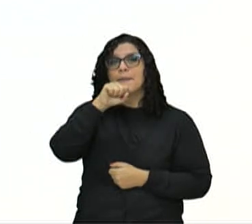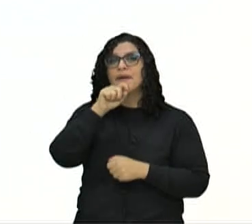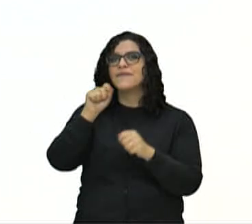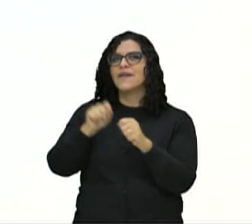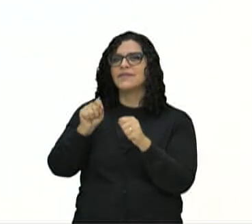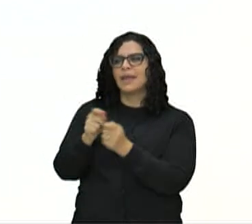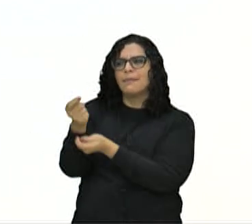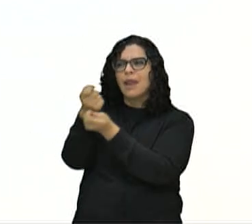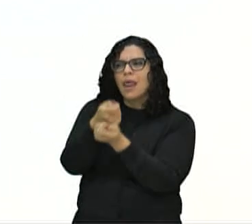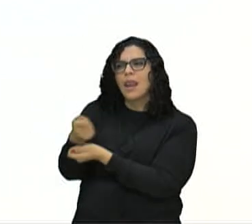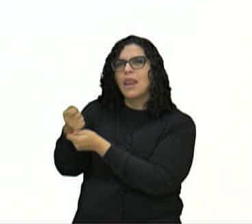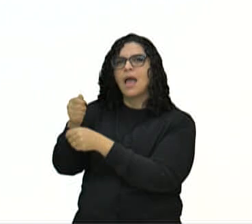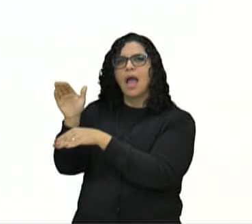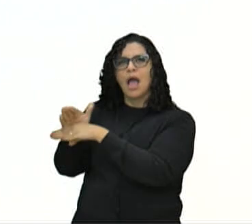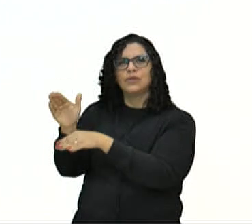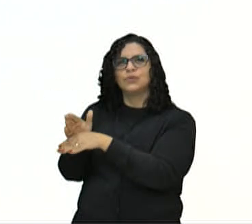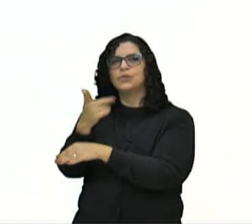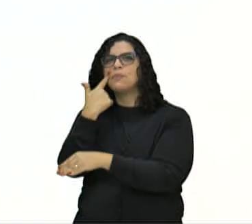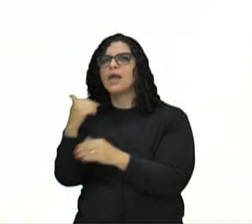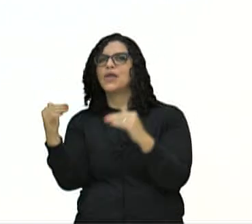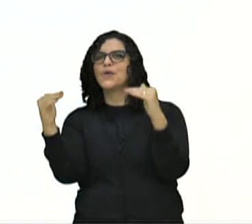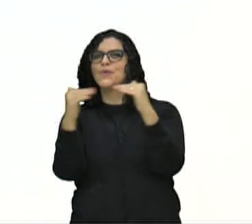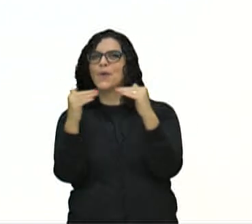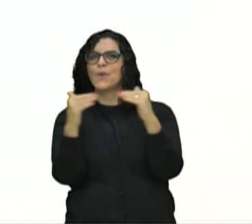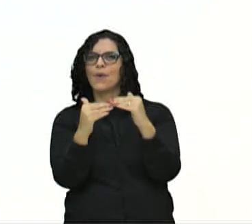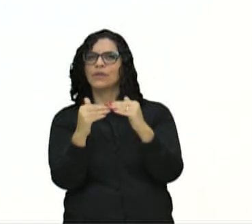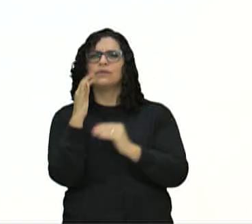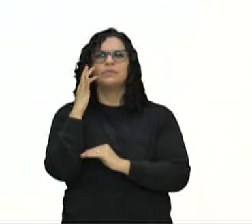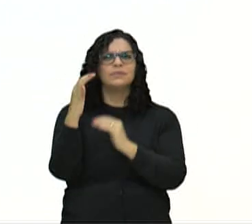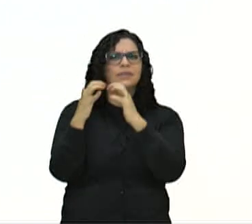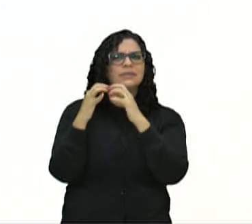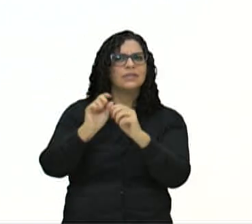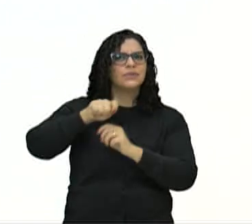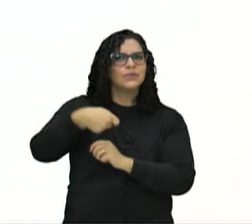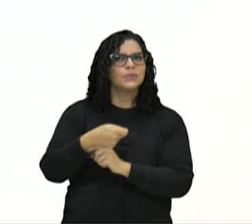o pai concorde? Vamos pensar sobre isso?